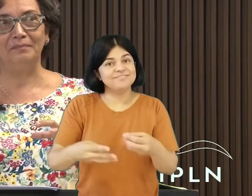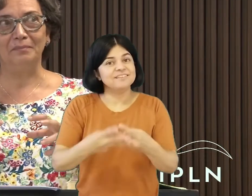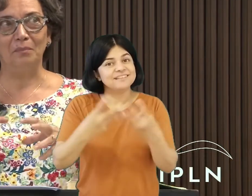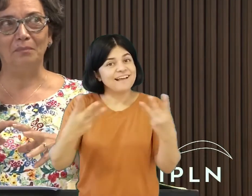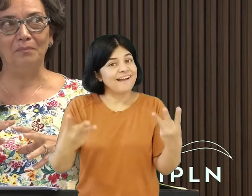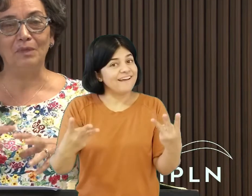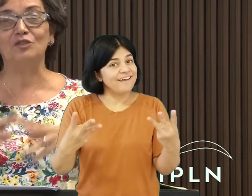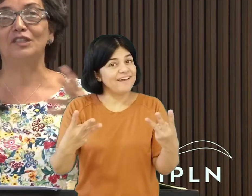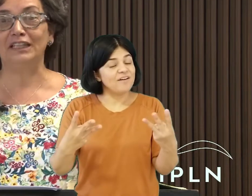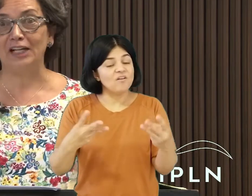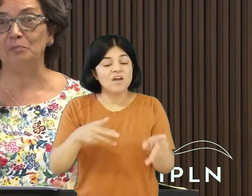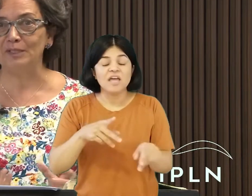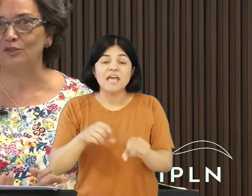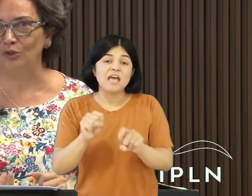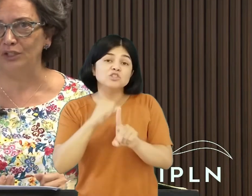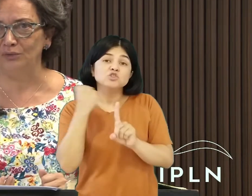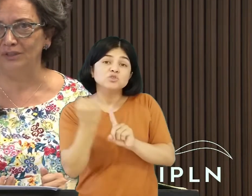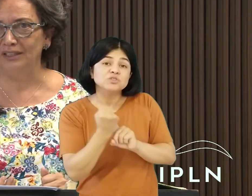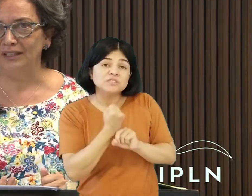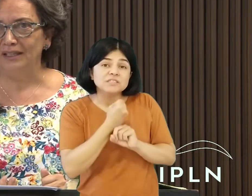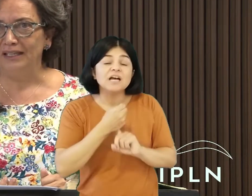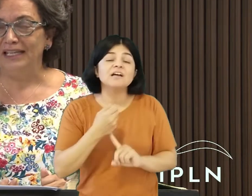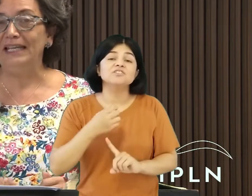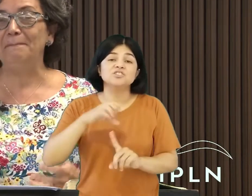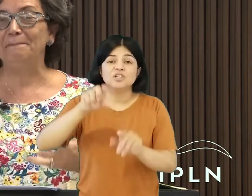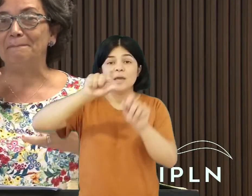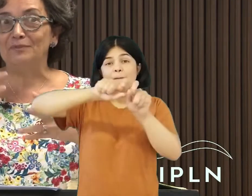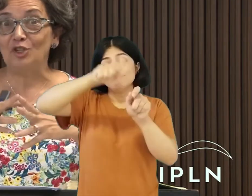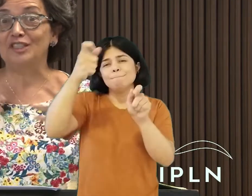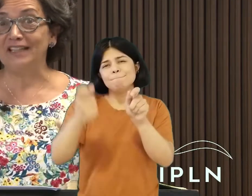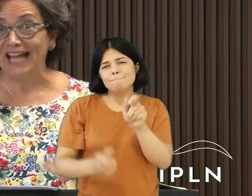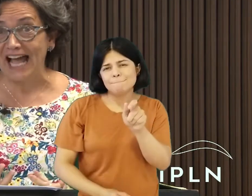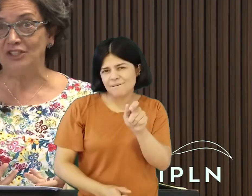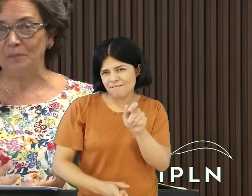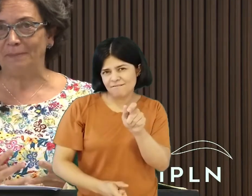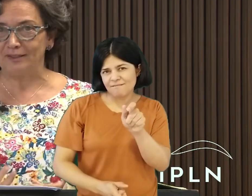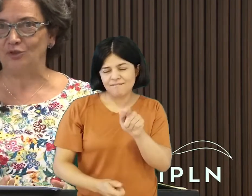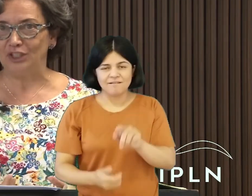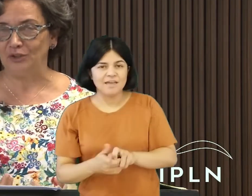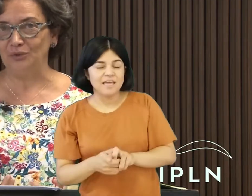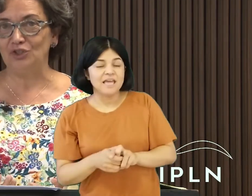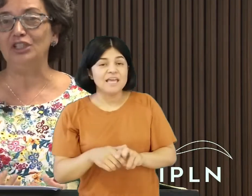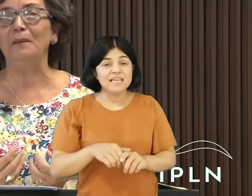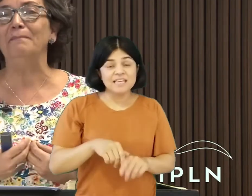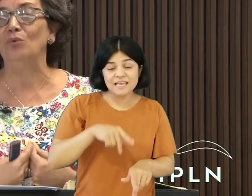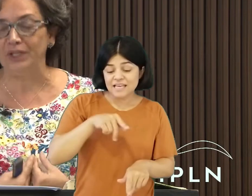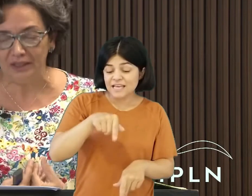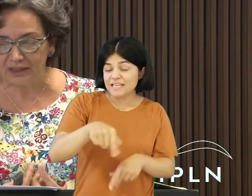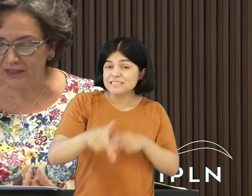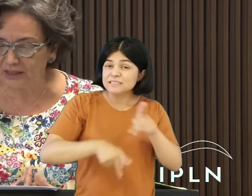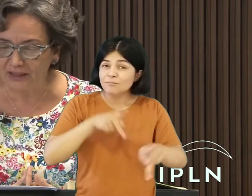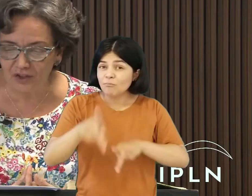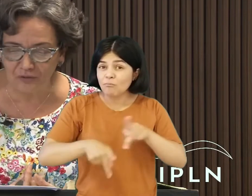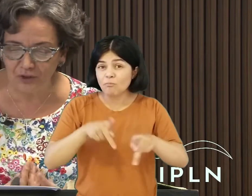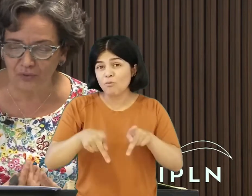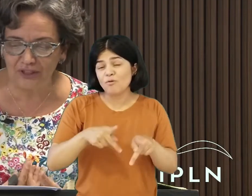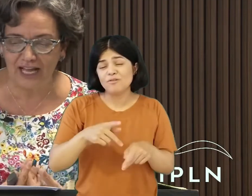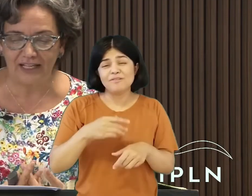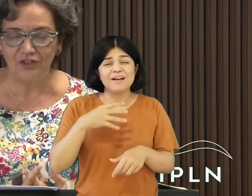era uma sociedade pastoril. E sociedade pastoril tinha